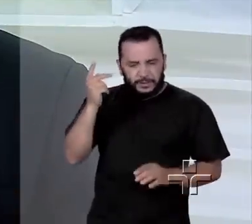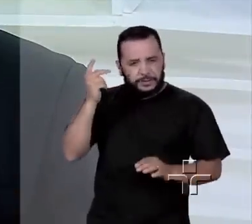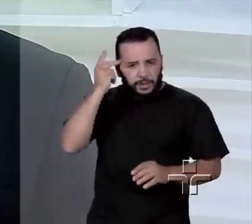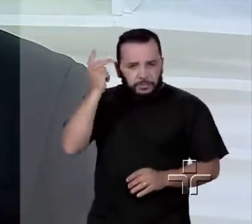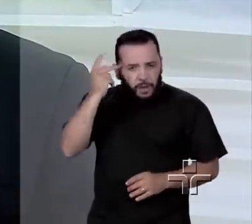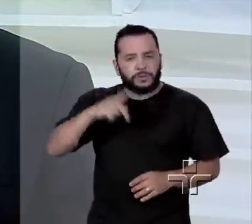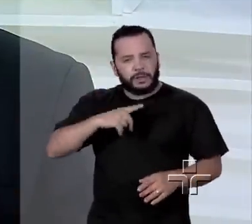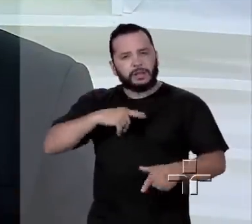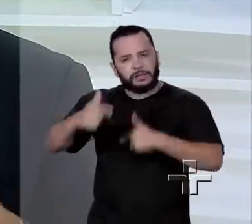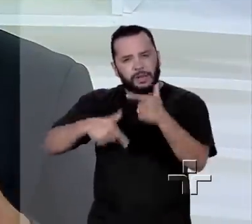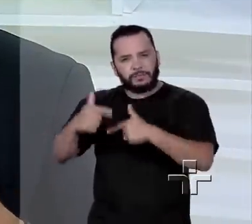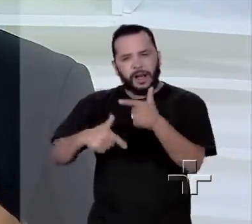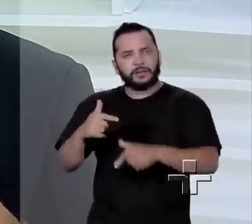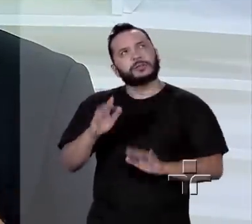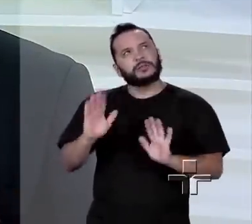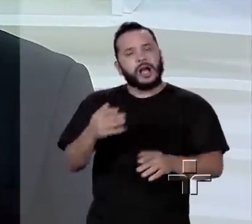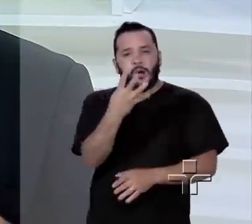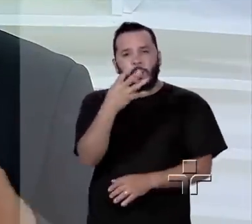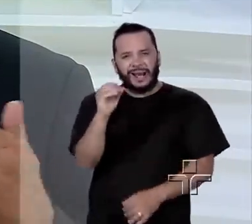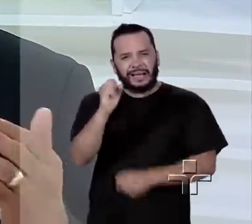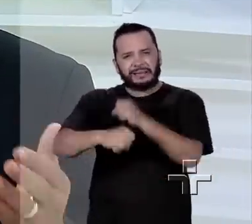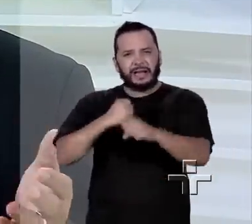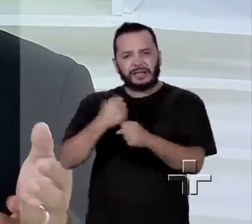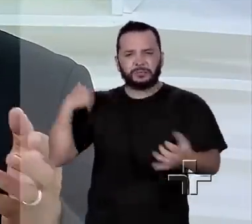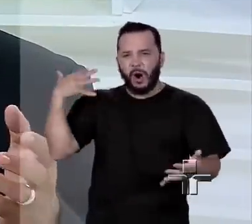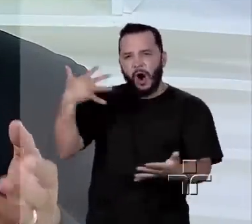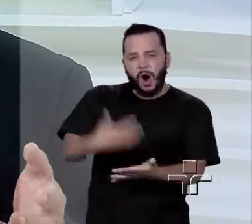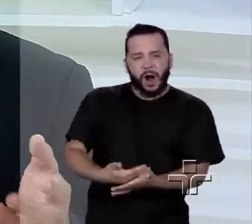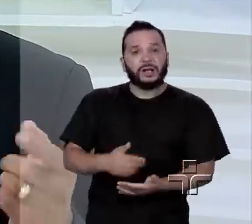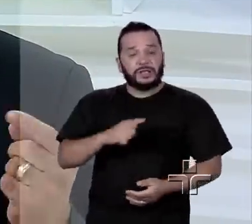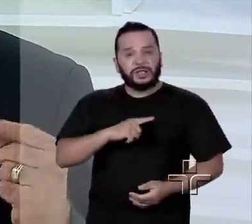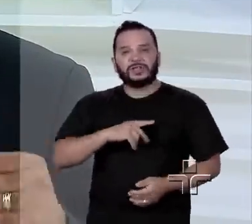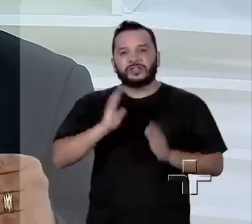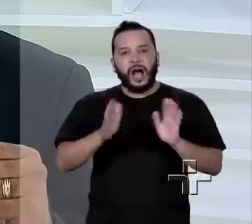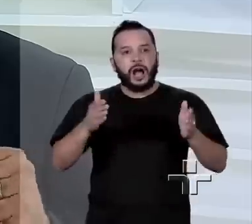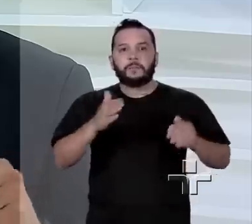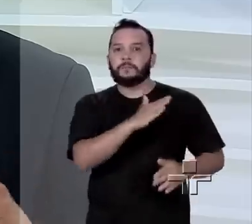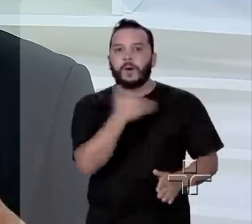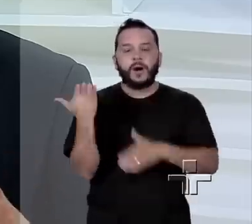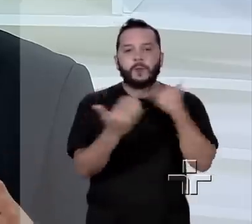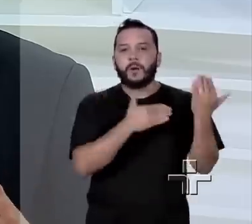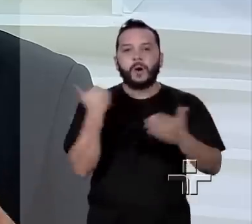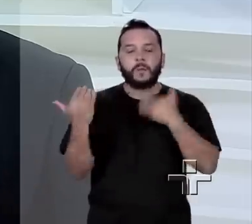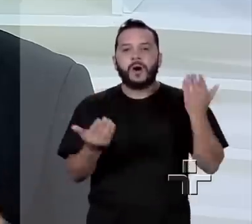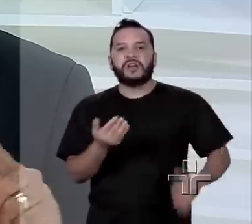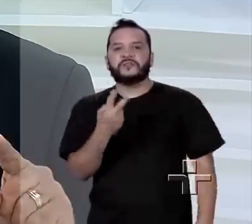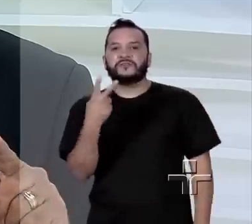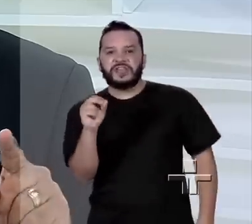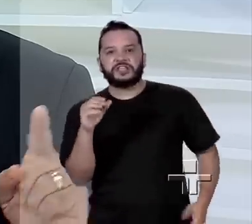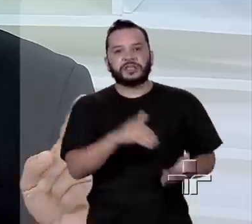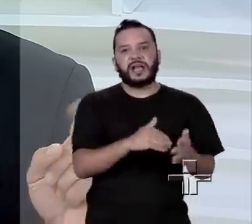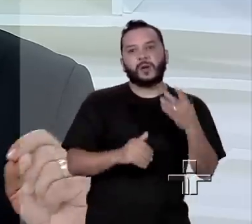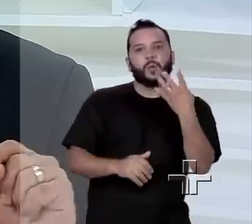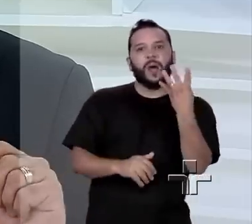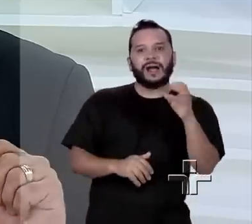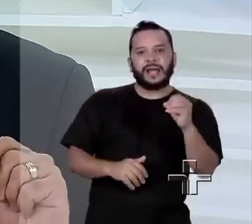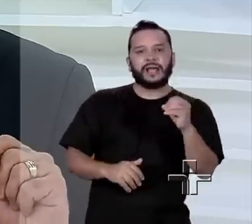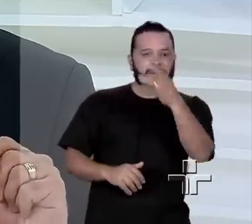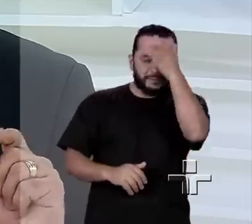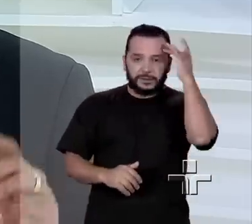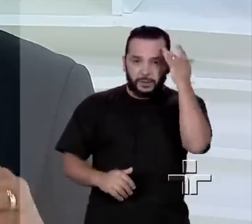40 anos, tenho enterrado 20 a 40 companheiros mortos em serviço por ano. Fora de serviço, passa de